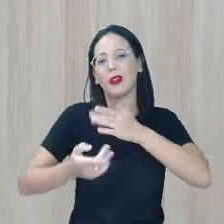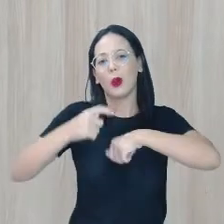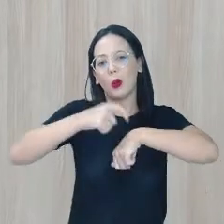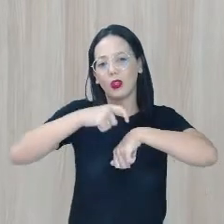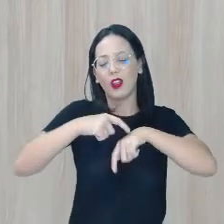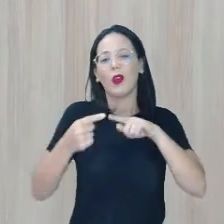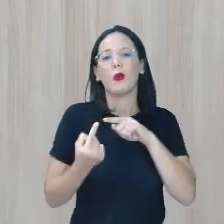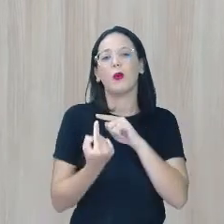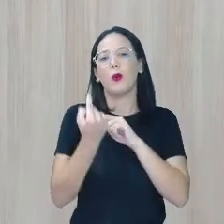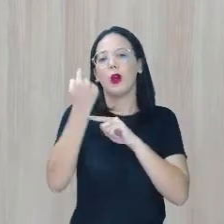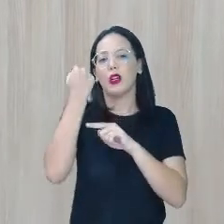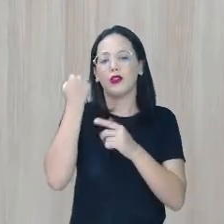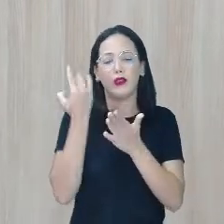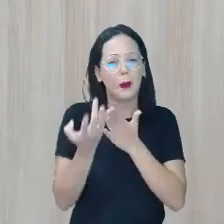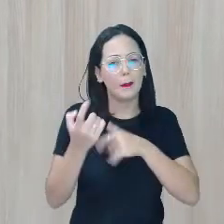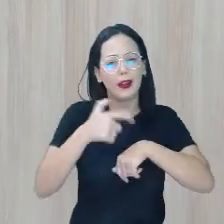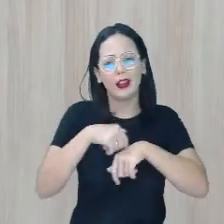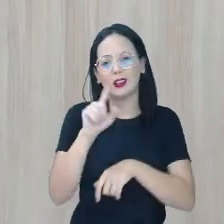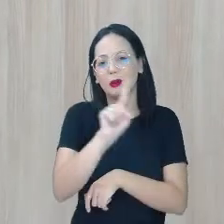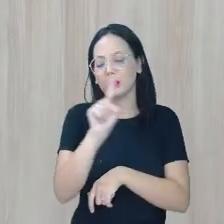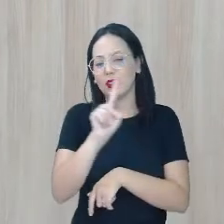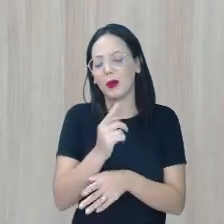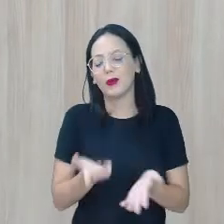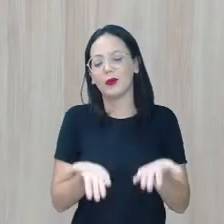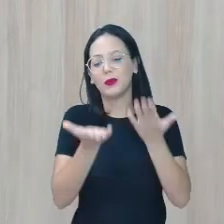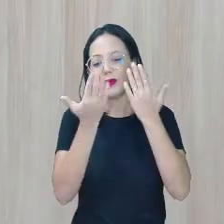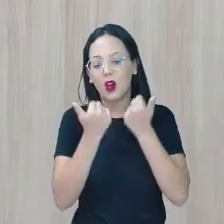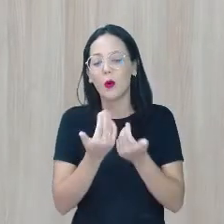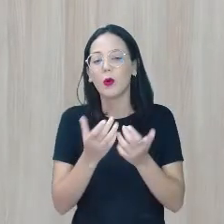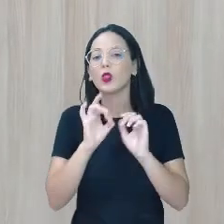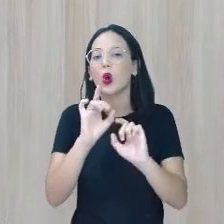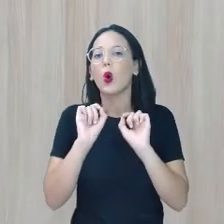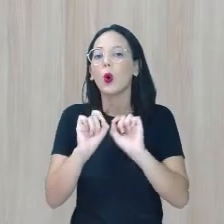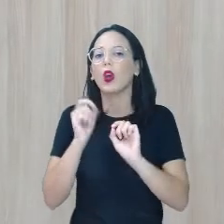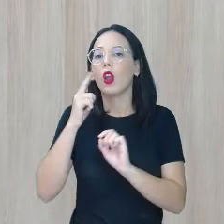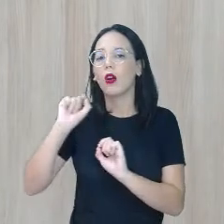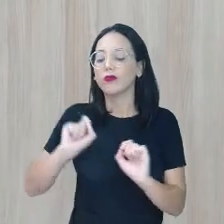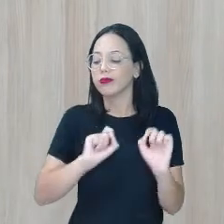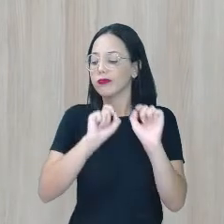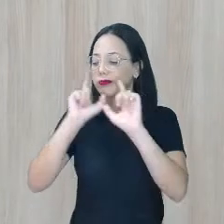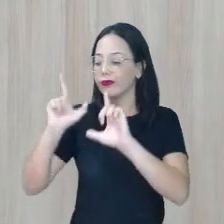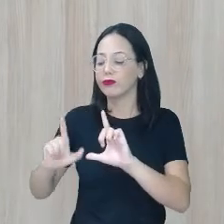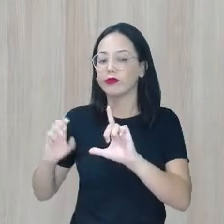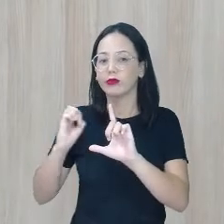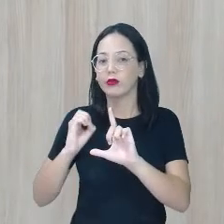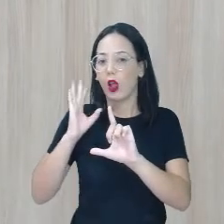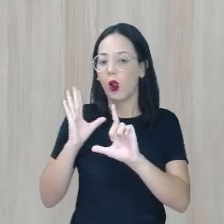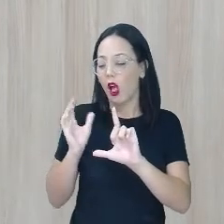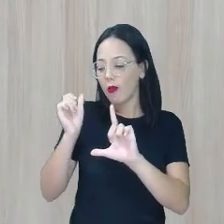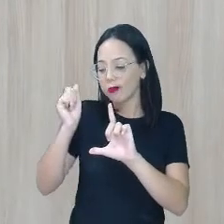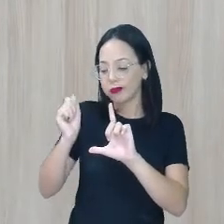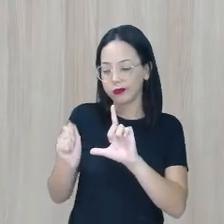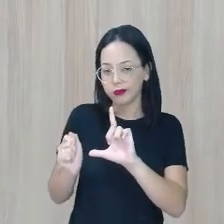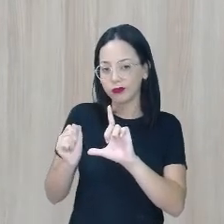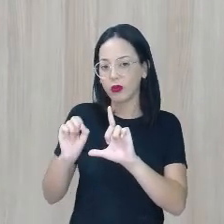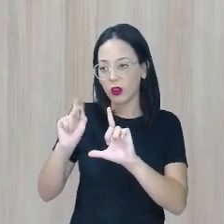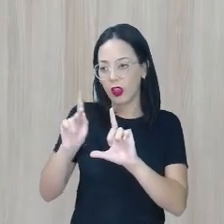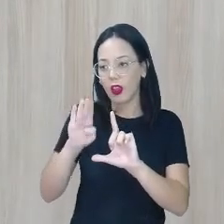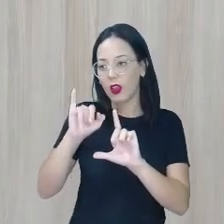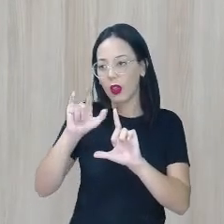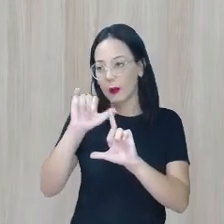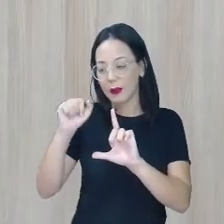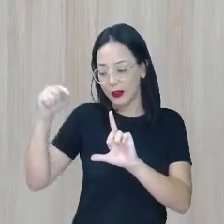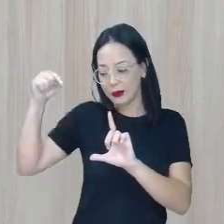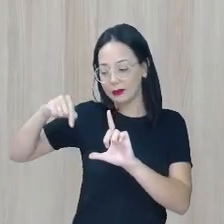na realidade, não perca mais tempo. Aí você é só apontar o seu celular para os QR Codes que o nosso Billy Boy vai